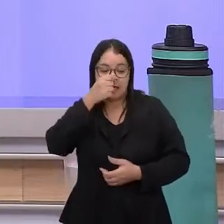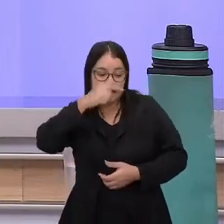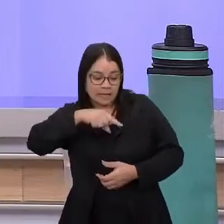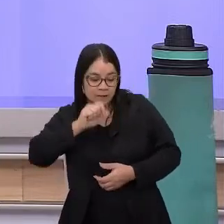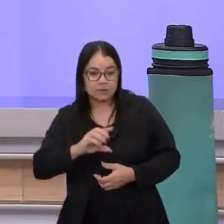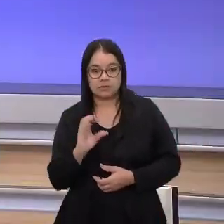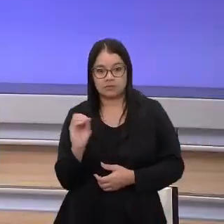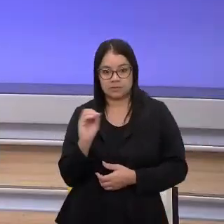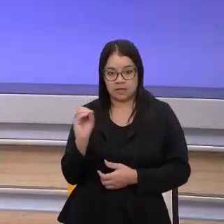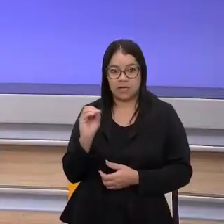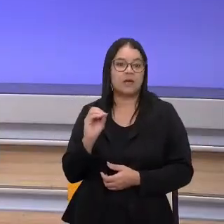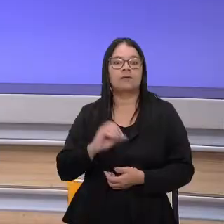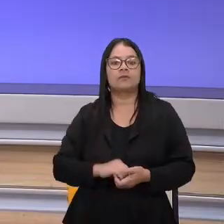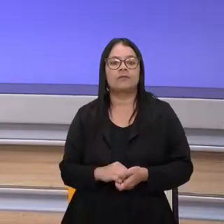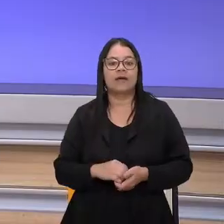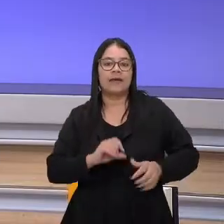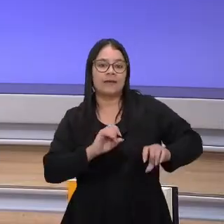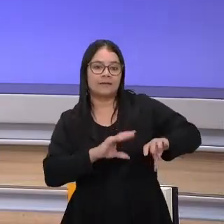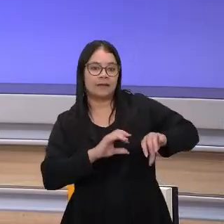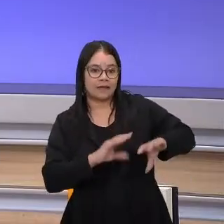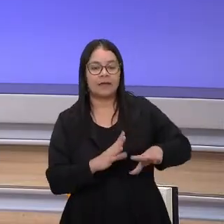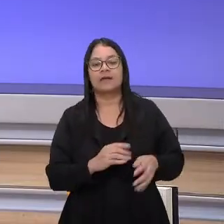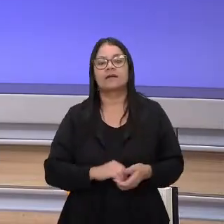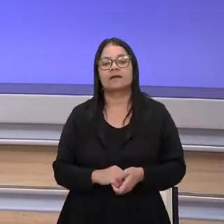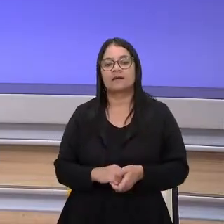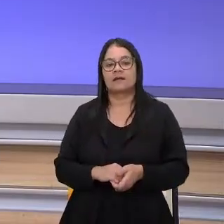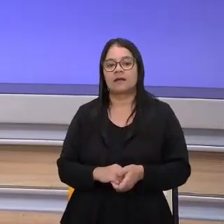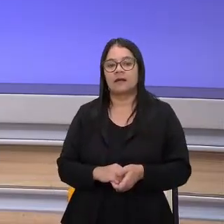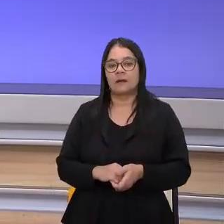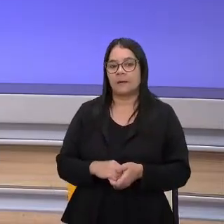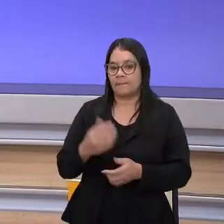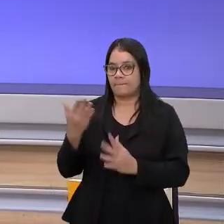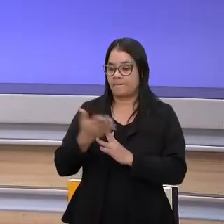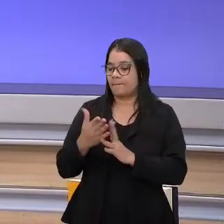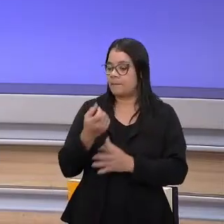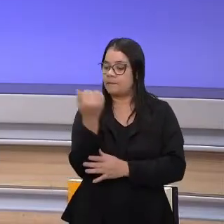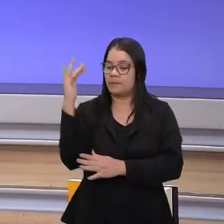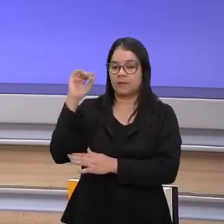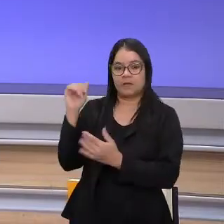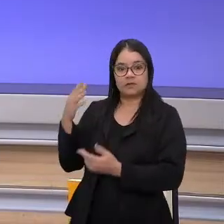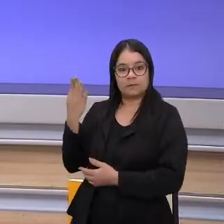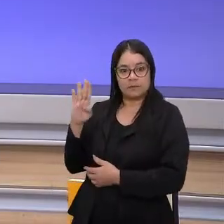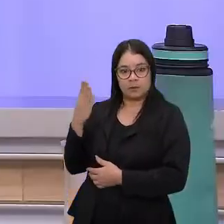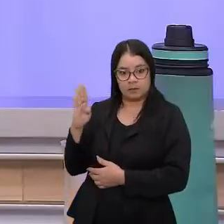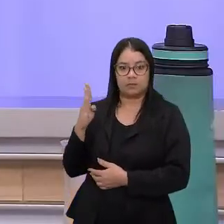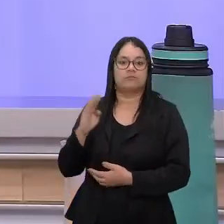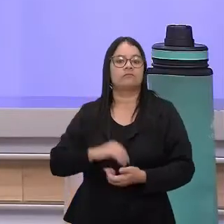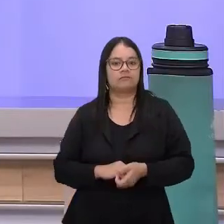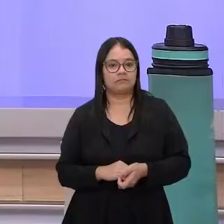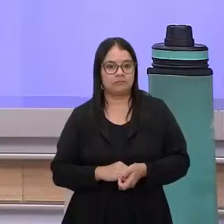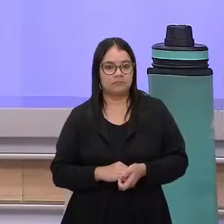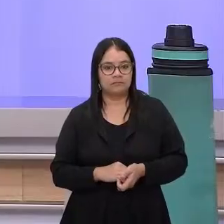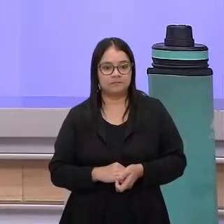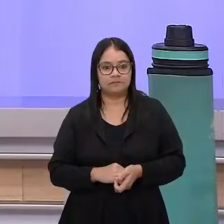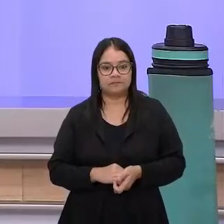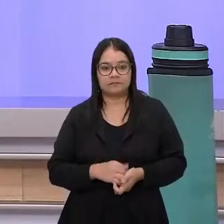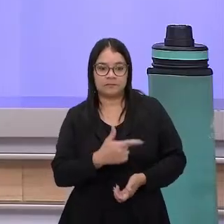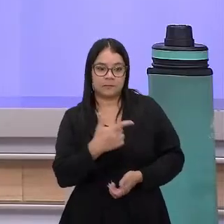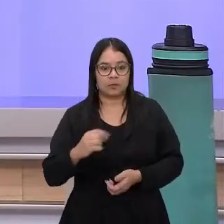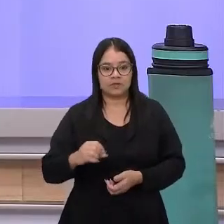Baixada Santista. Ela é técnica em meio ambiente, bióloga, palestrante e educadora ambiental, atuando